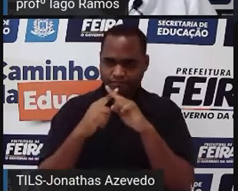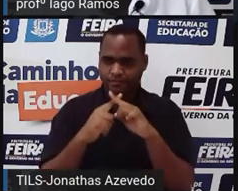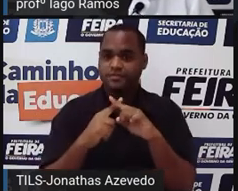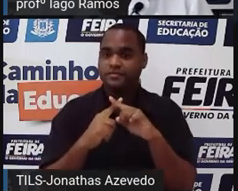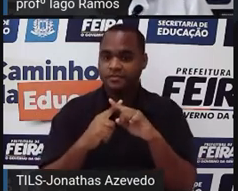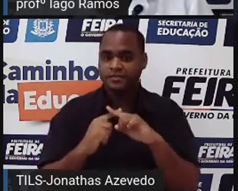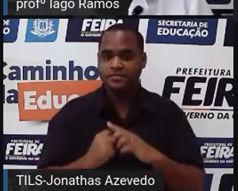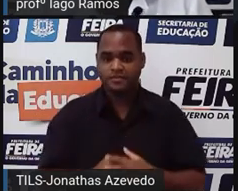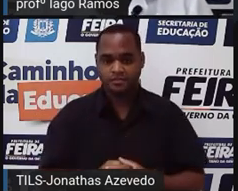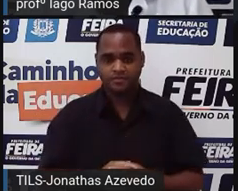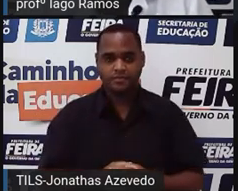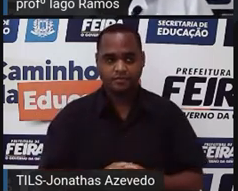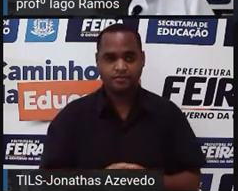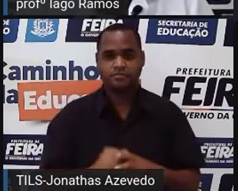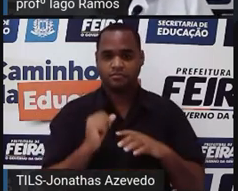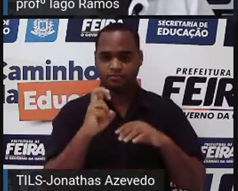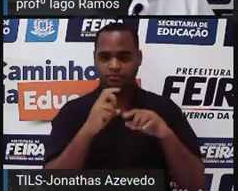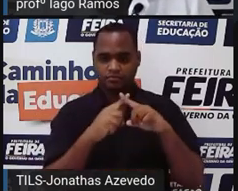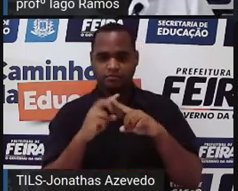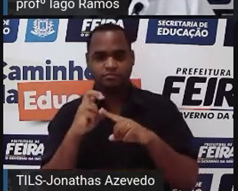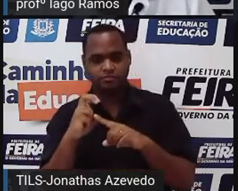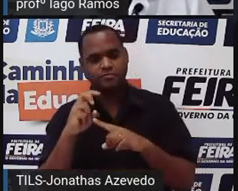5, tá bom?